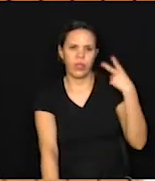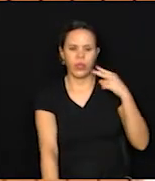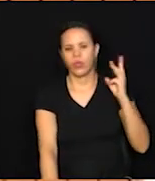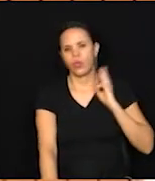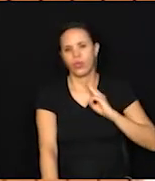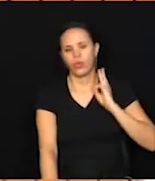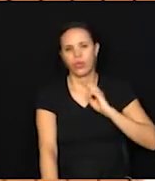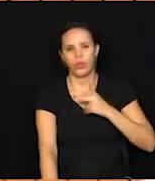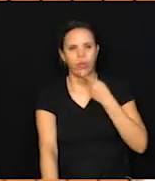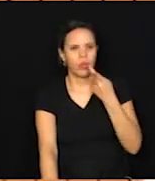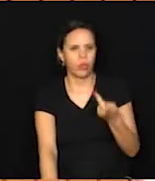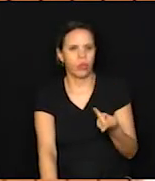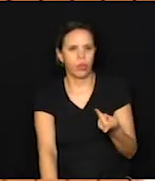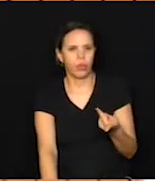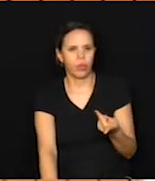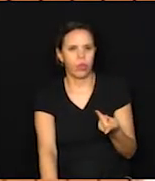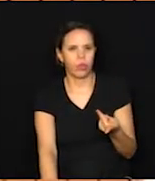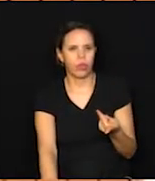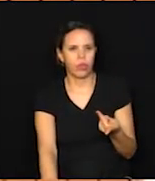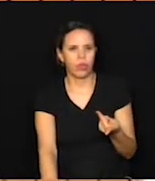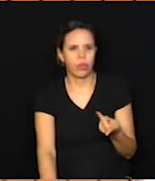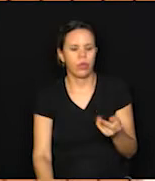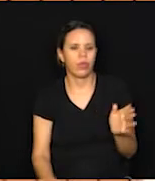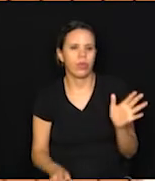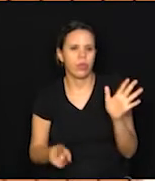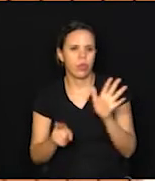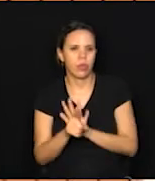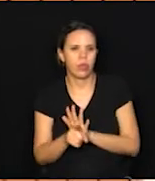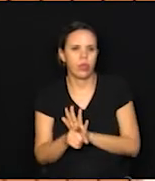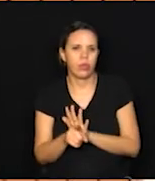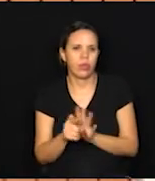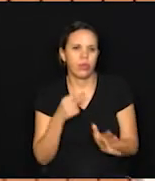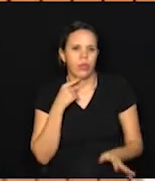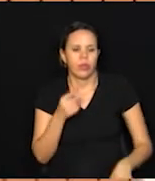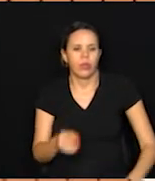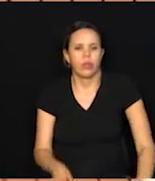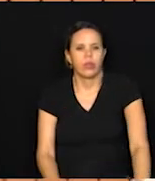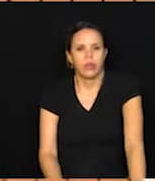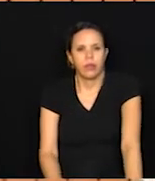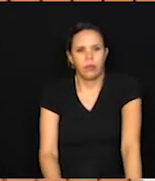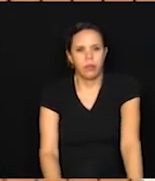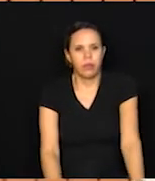Cecílio para que faça suas considerações e também os seus questionamentos.